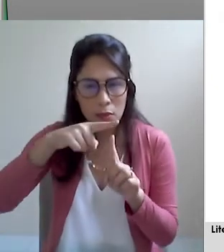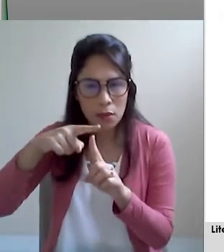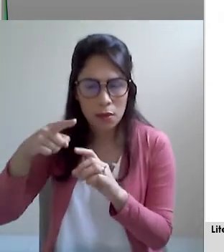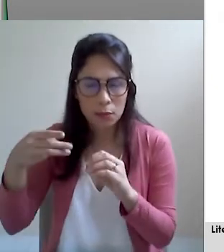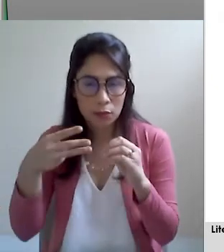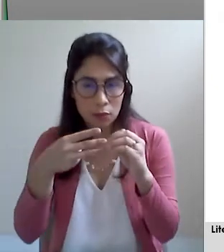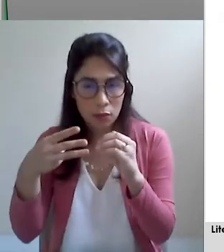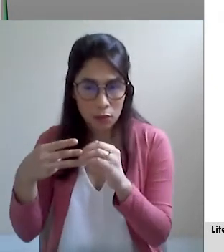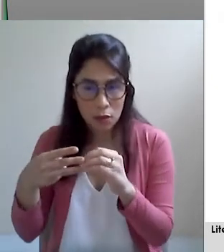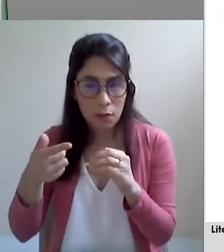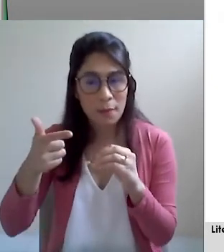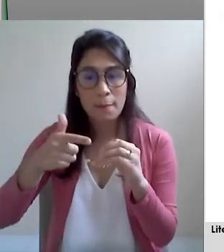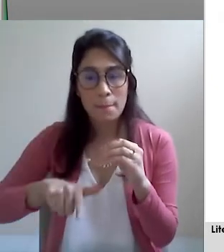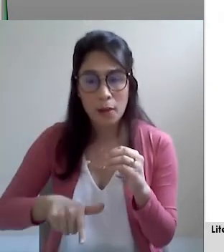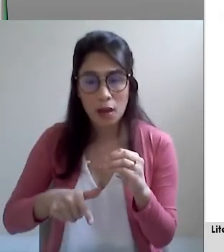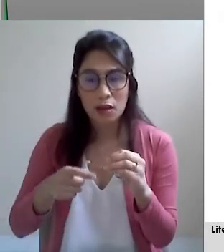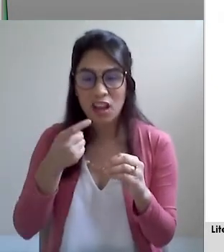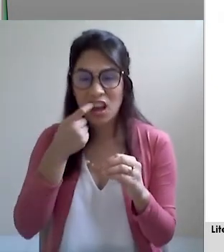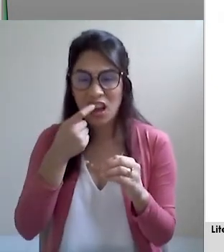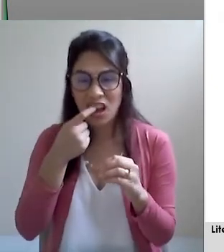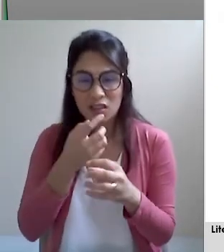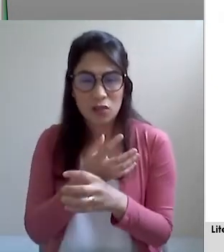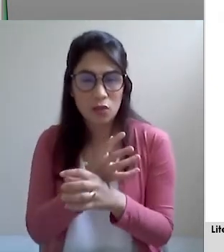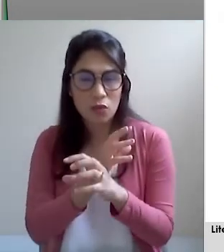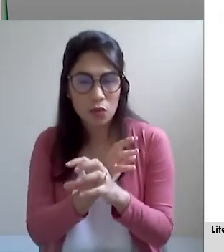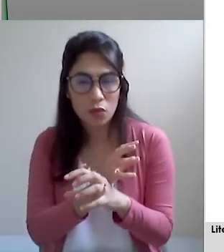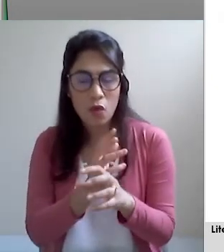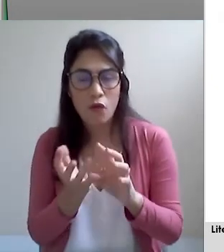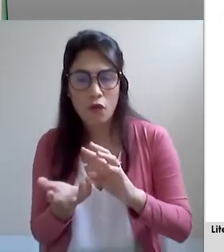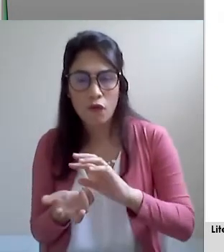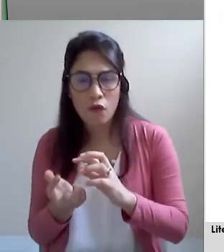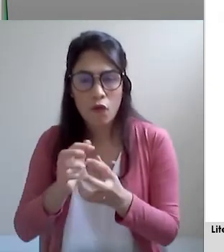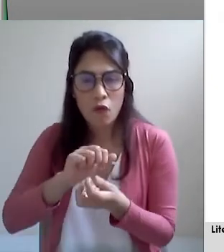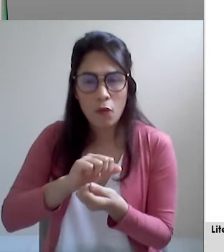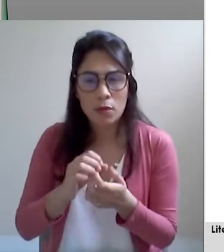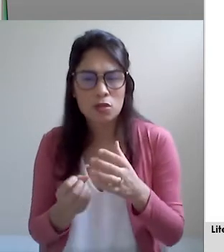o crescimento e o remodelamento.